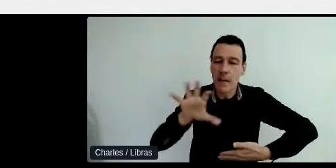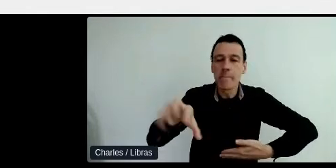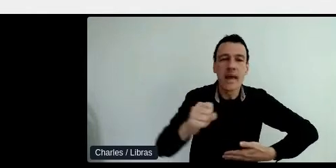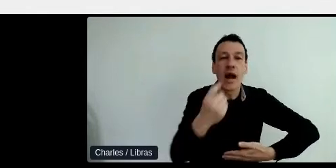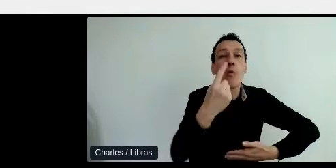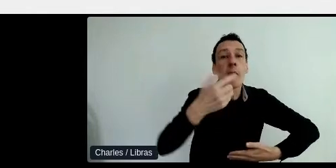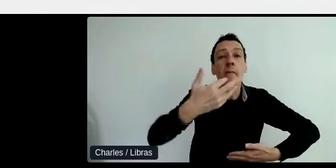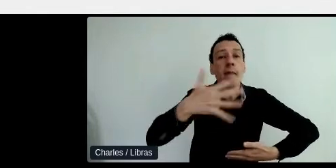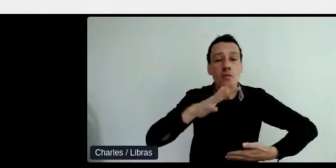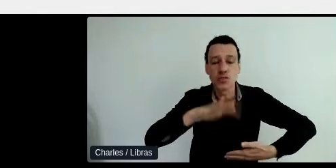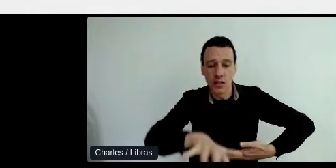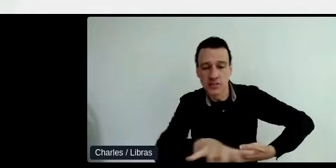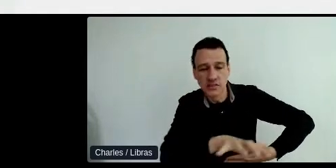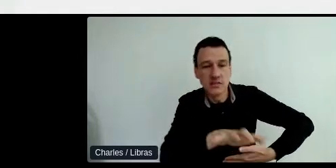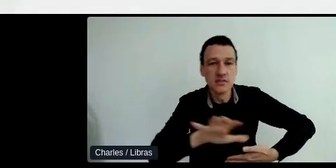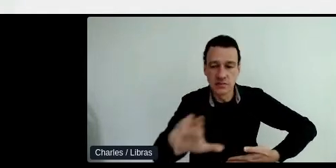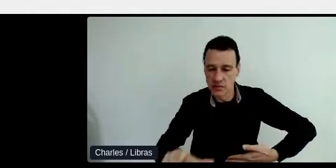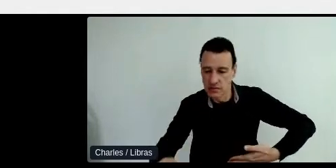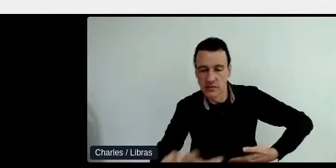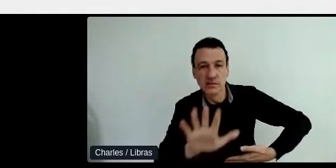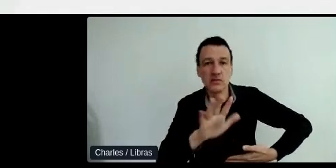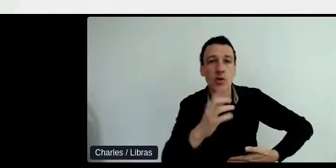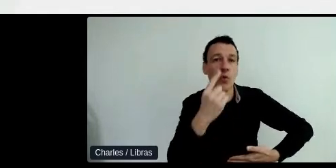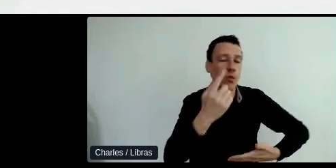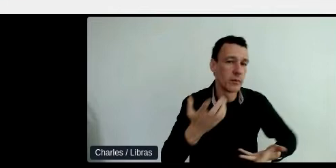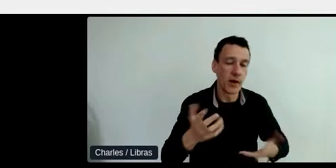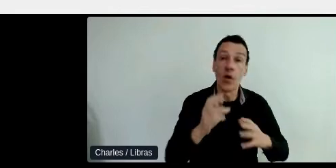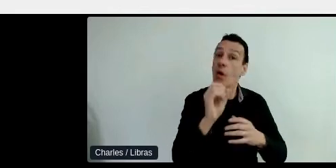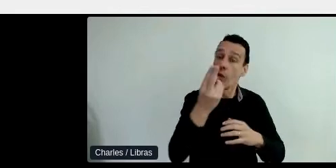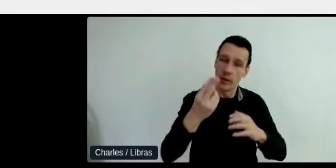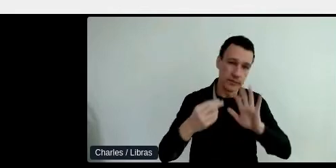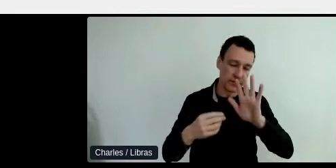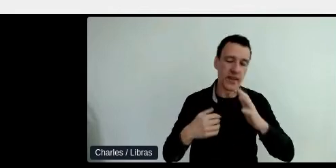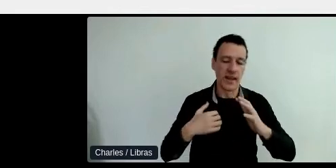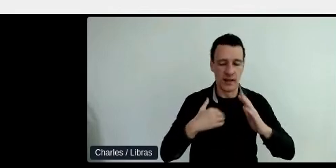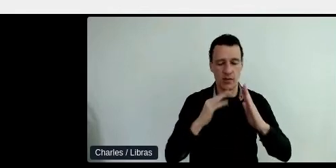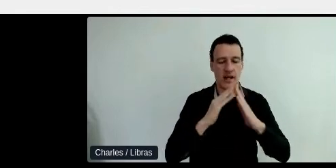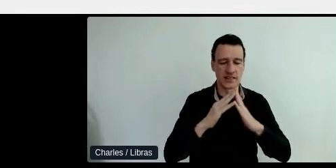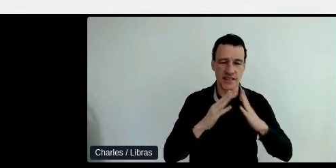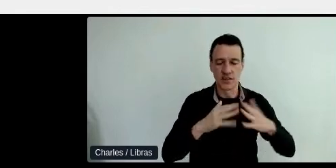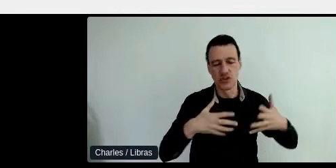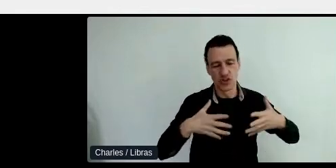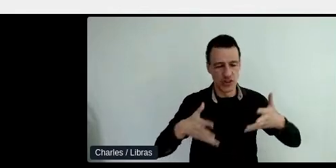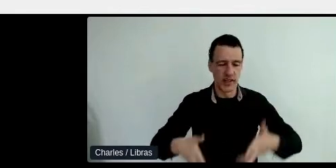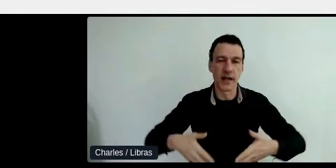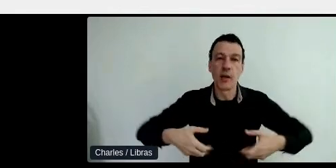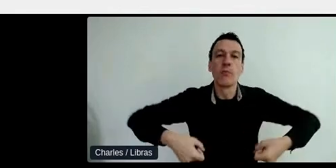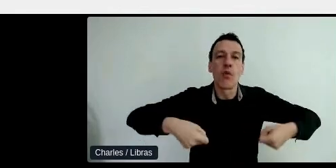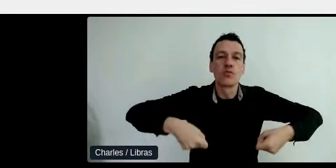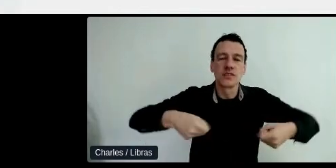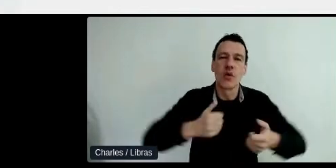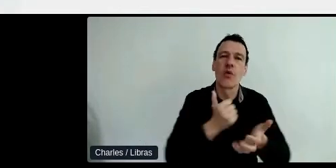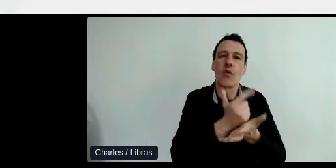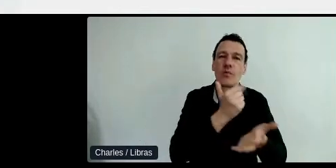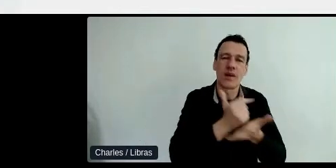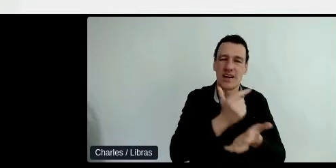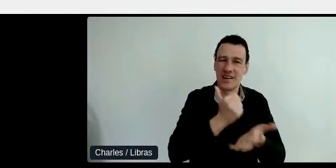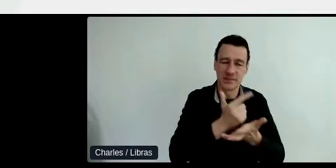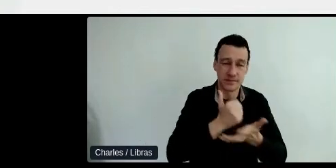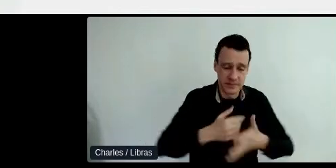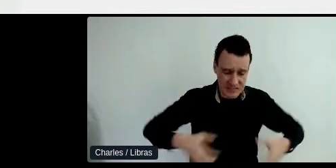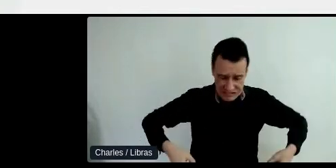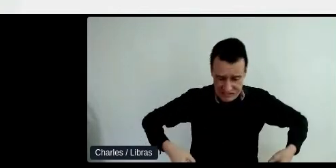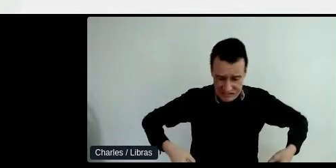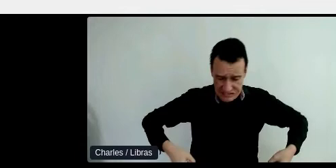eu estou chegando em casa com sacolas pesadas na mão, né? Essas sacolas, e eu vou abrir